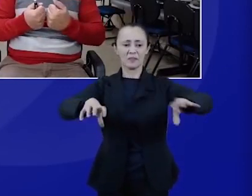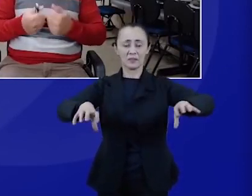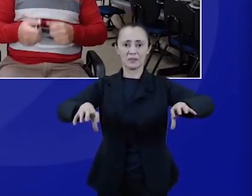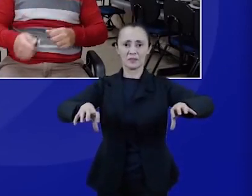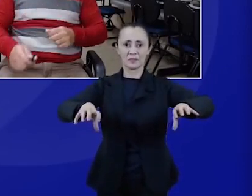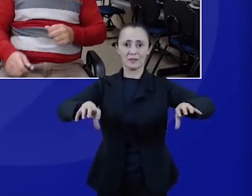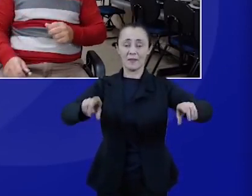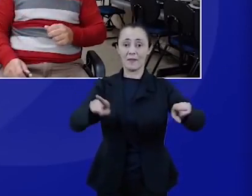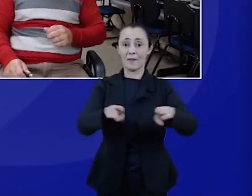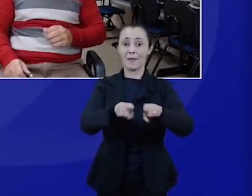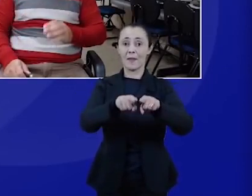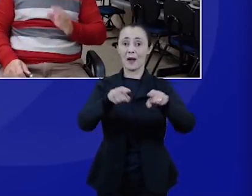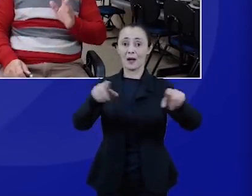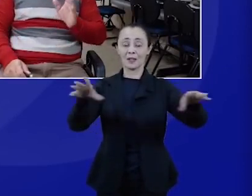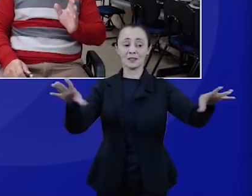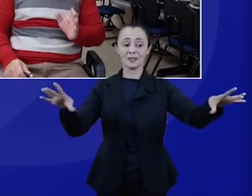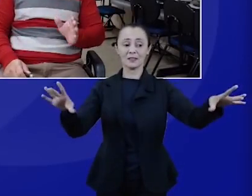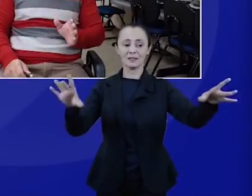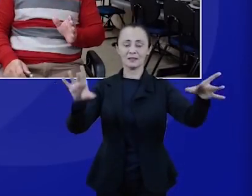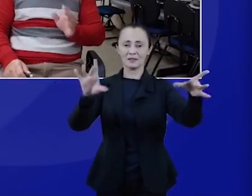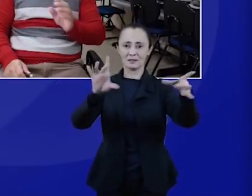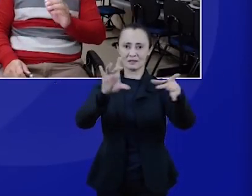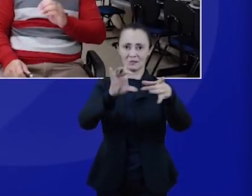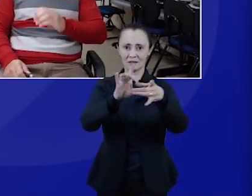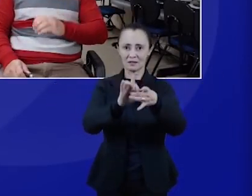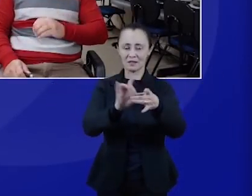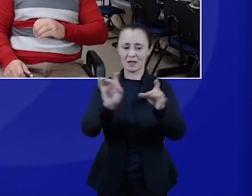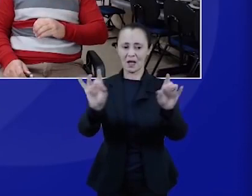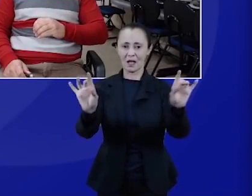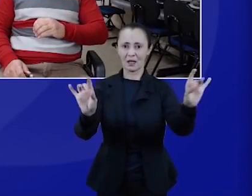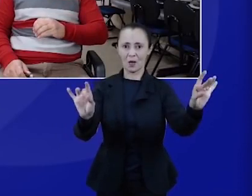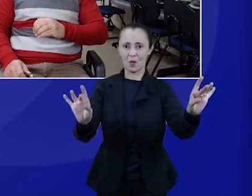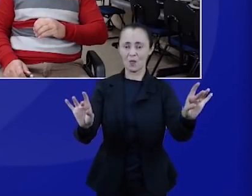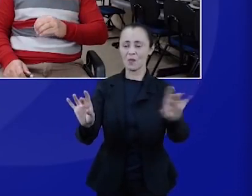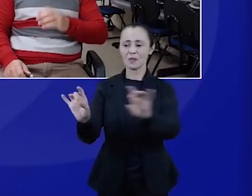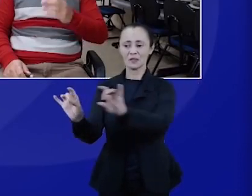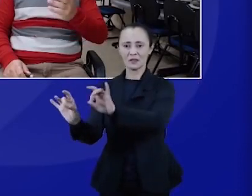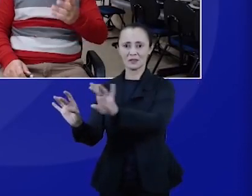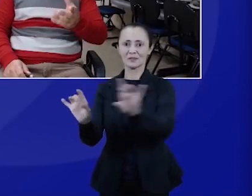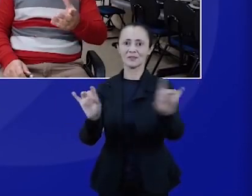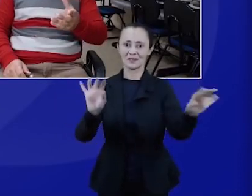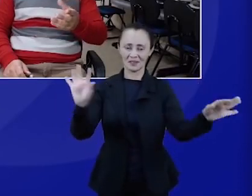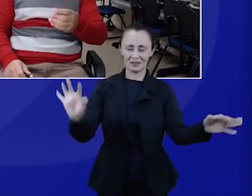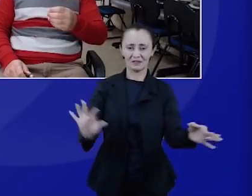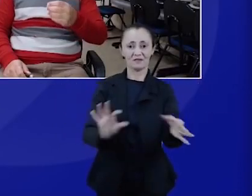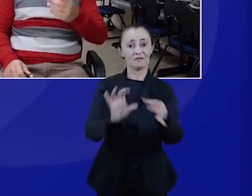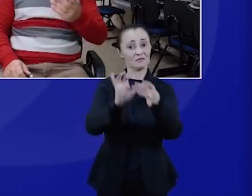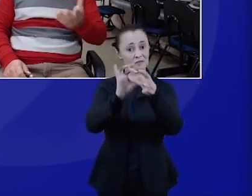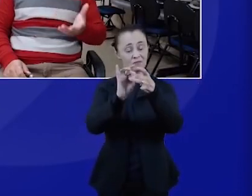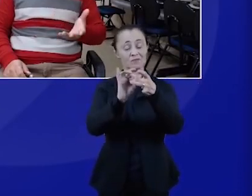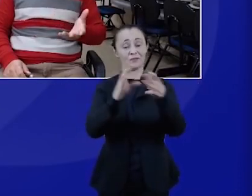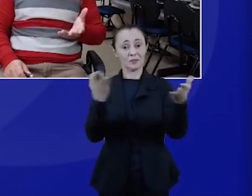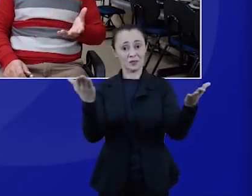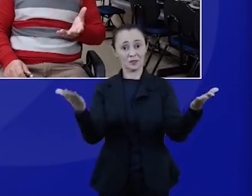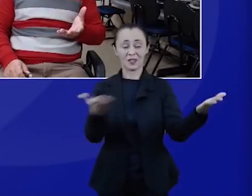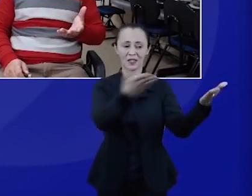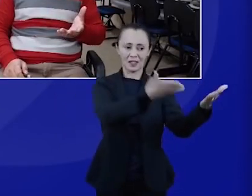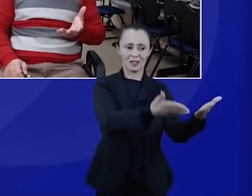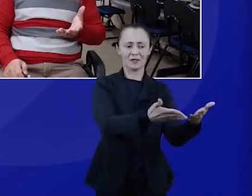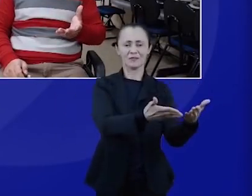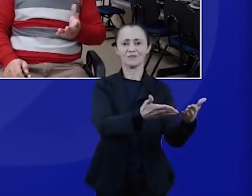duas devem estar agregadas, cada uma na sua especificidade. Como já dito, o campo é